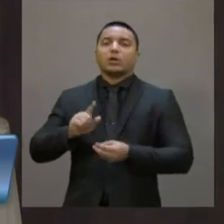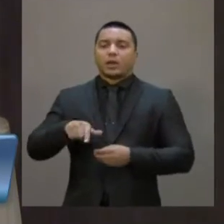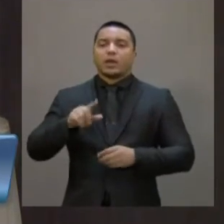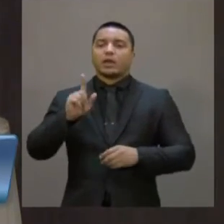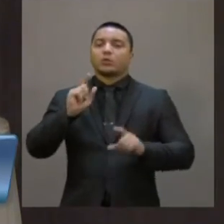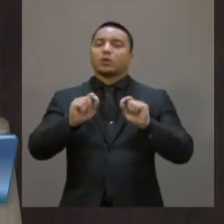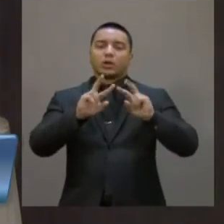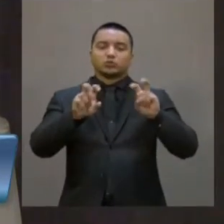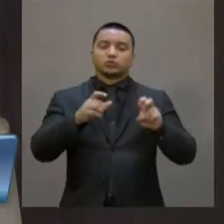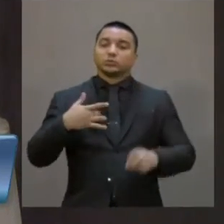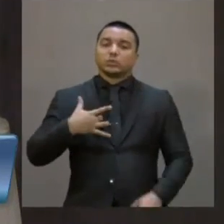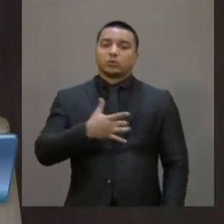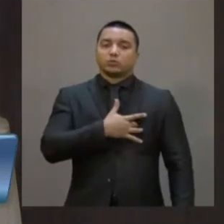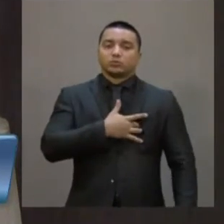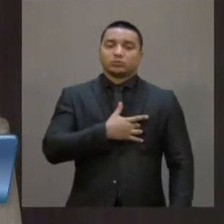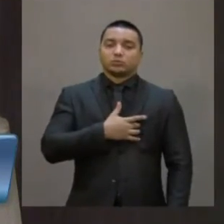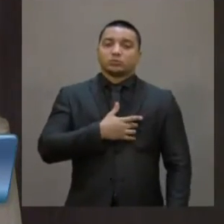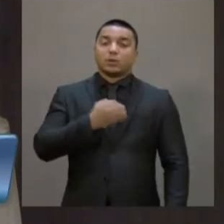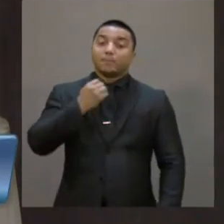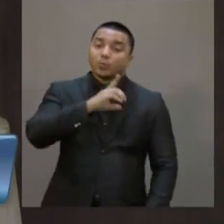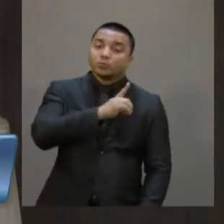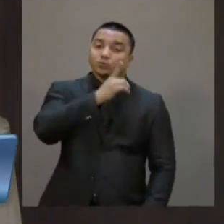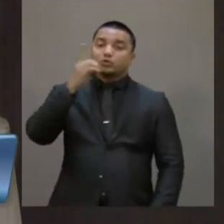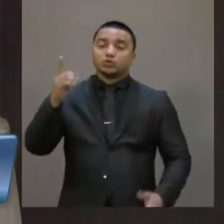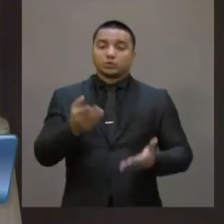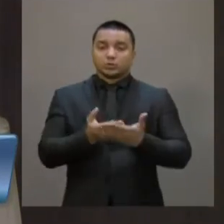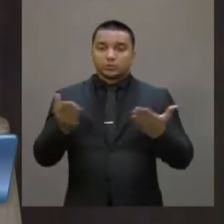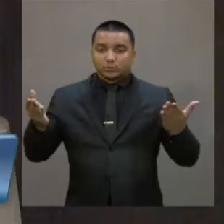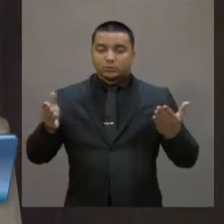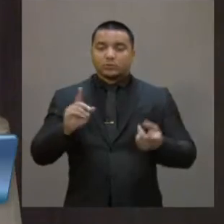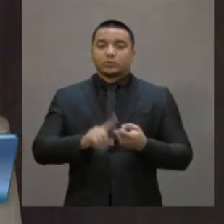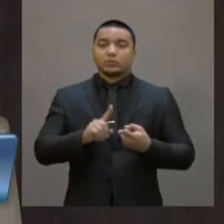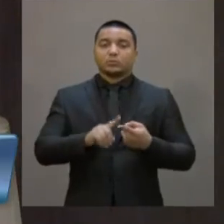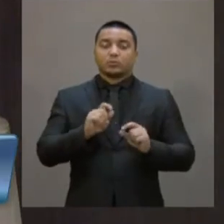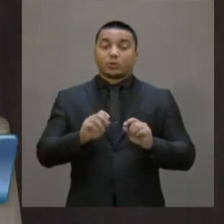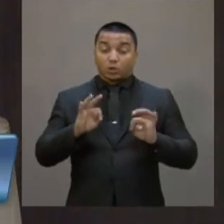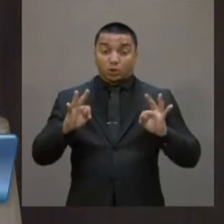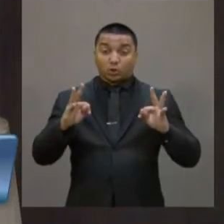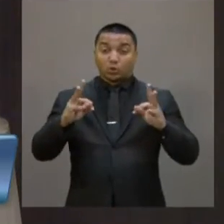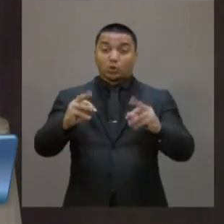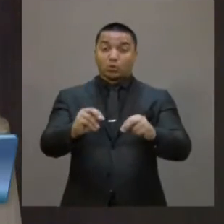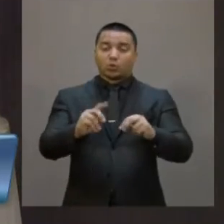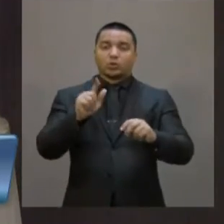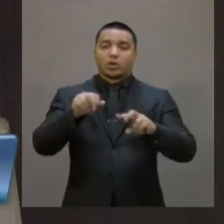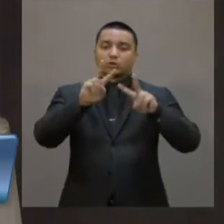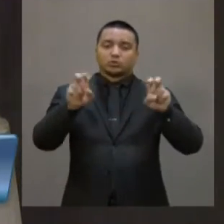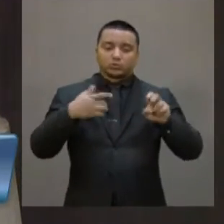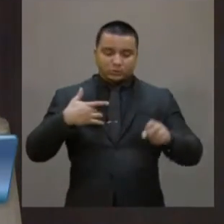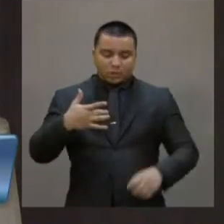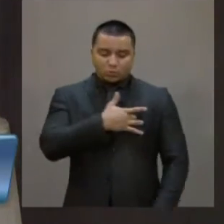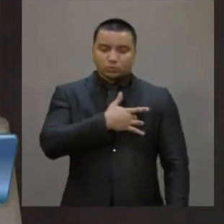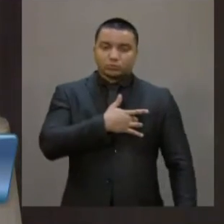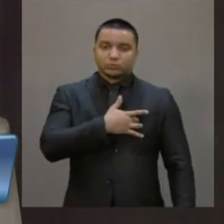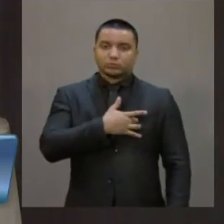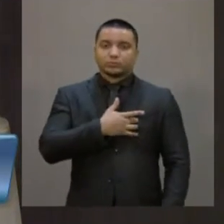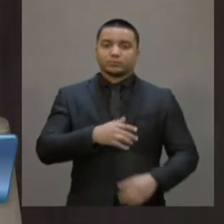saúde. Então, eu queria estender meu bom dia a todos e todas, falando de saúde,